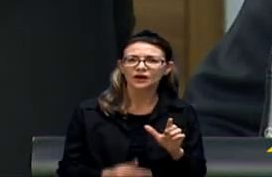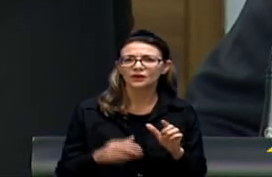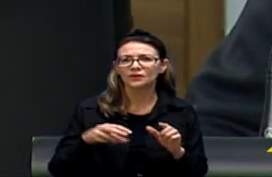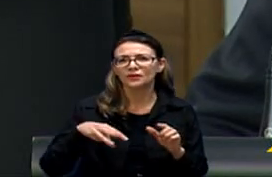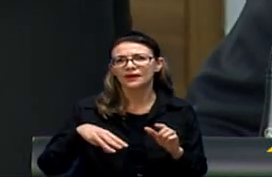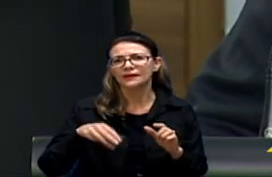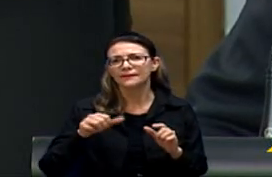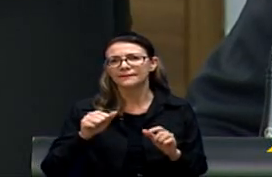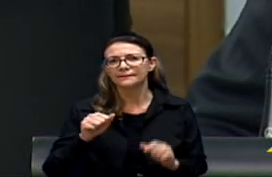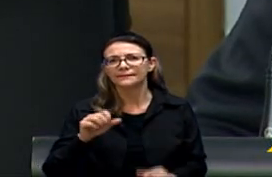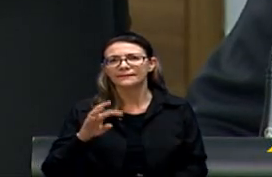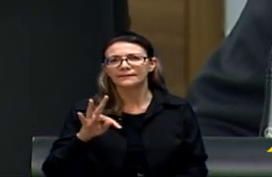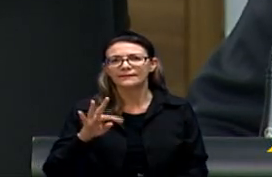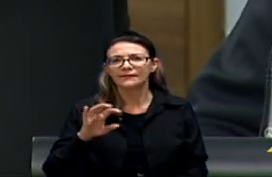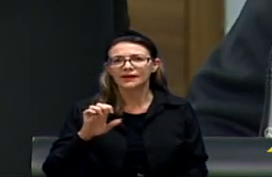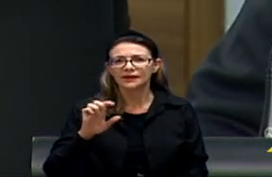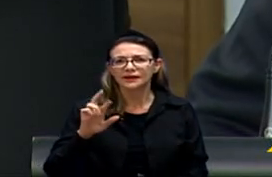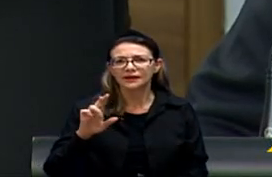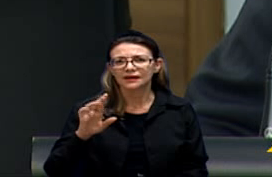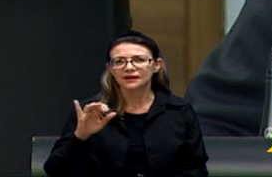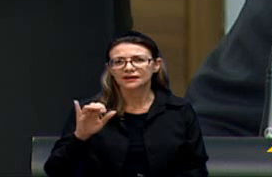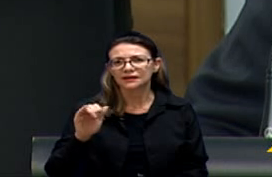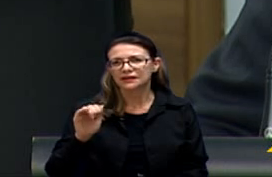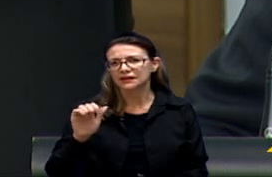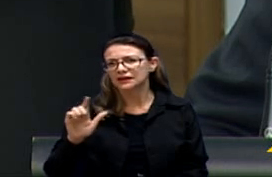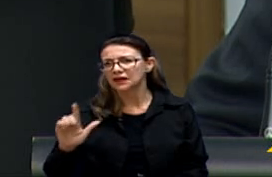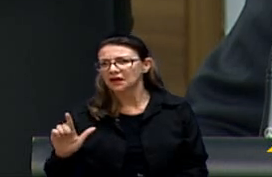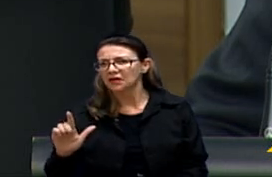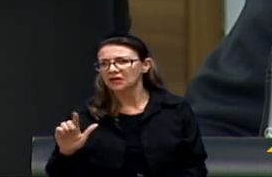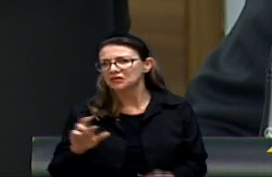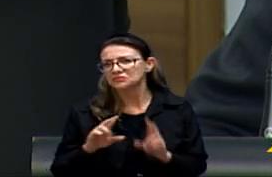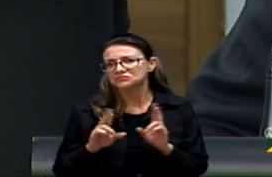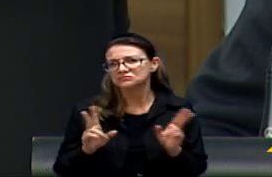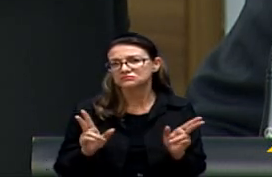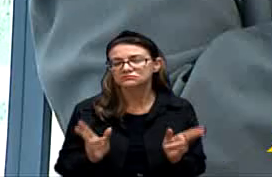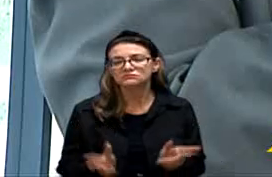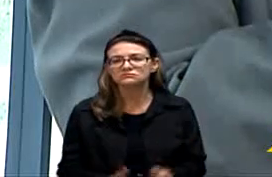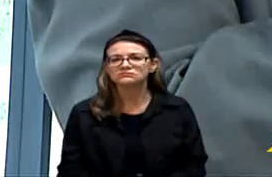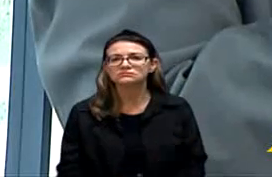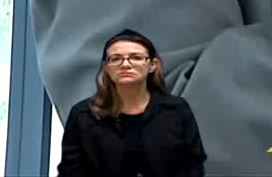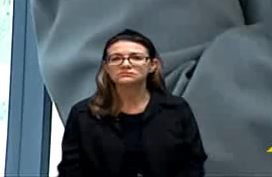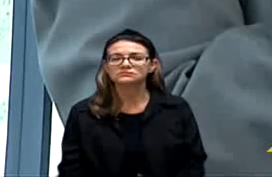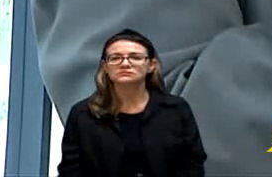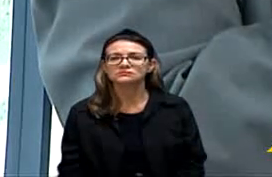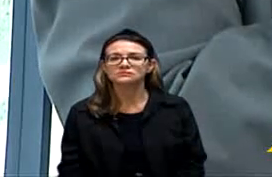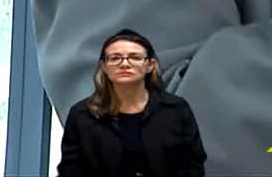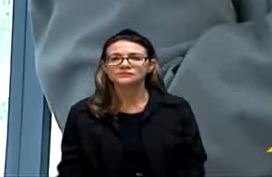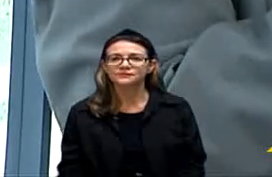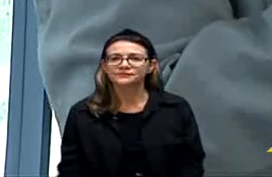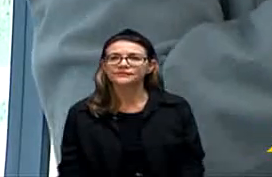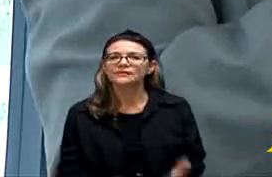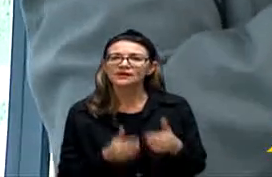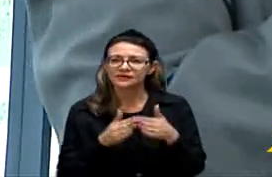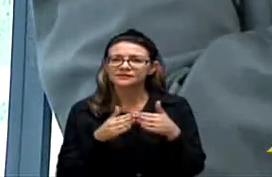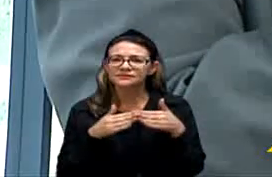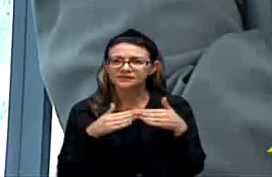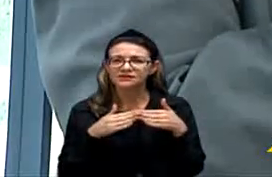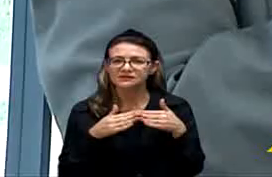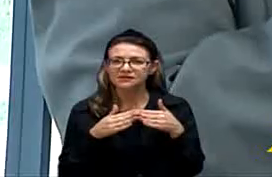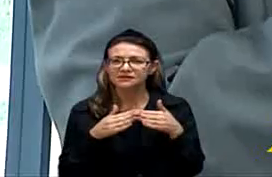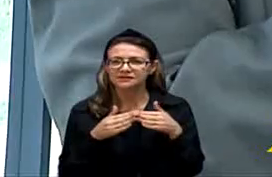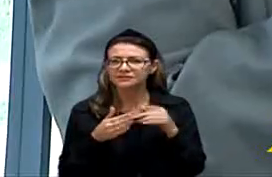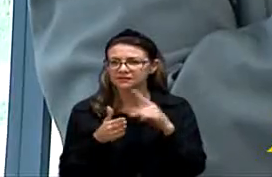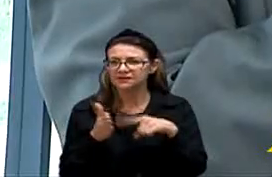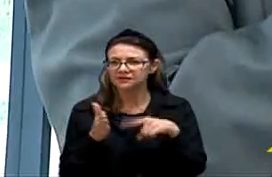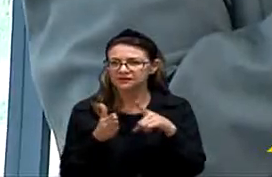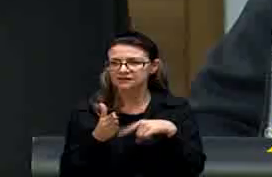colega não sei porque não tá aí hoje mas eu peço como como como líder partido eu